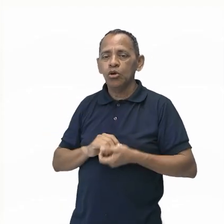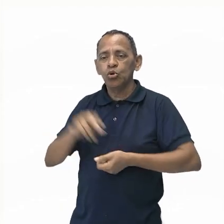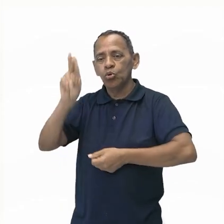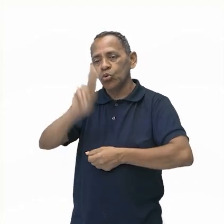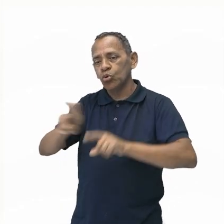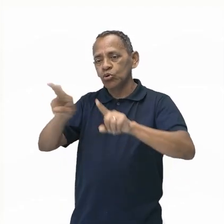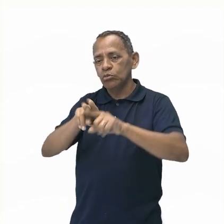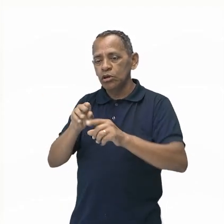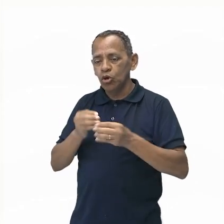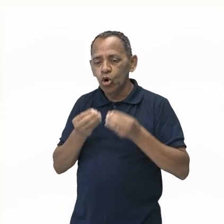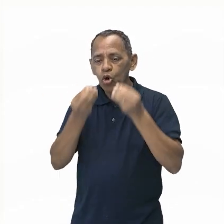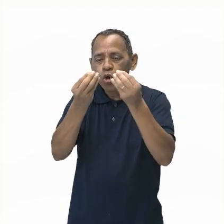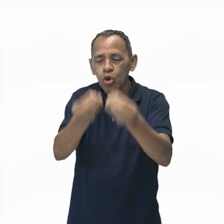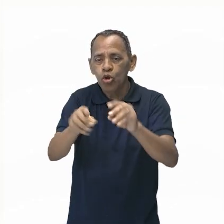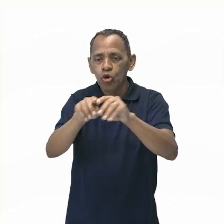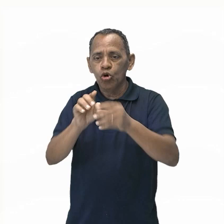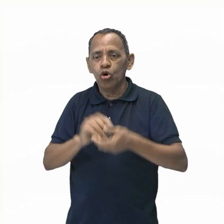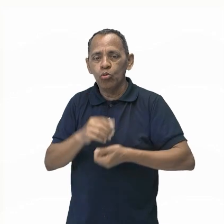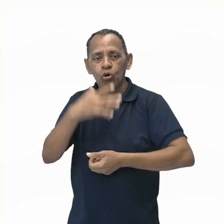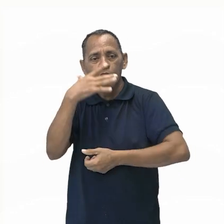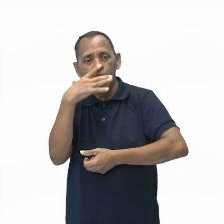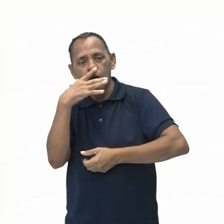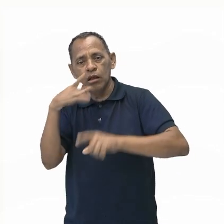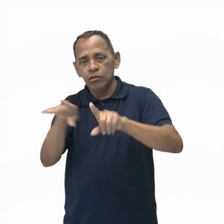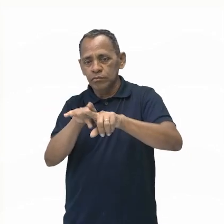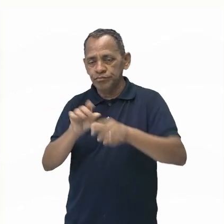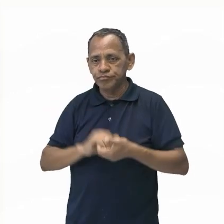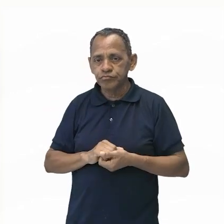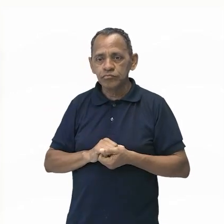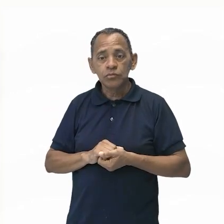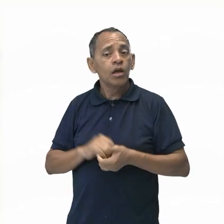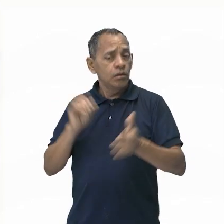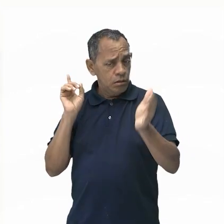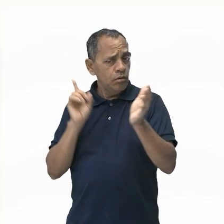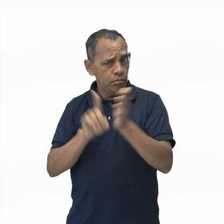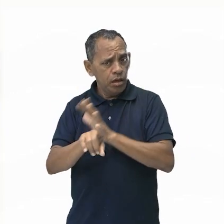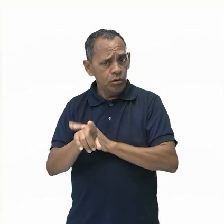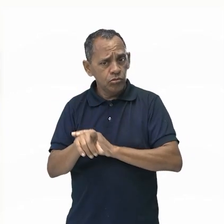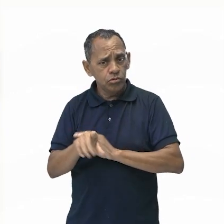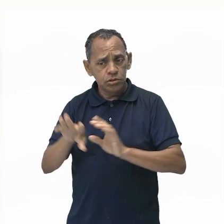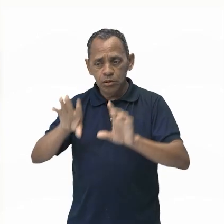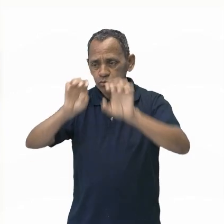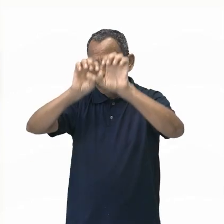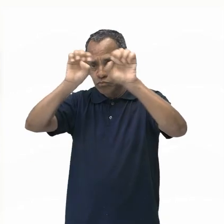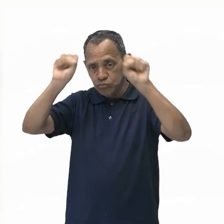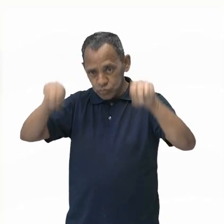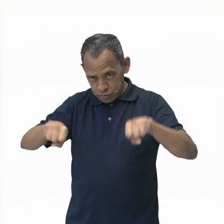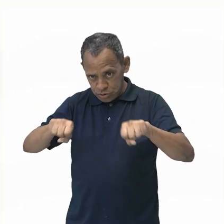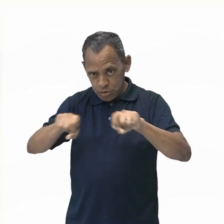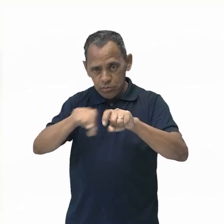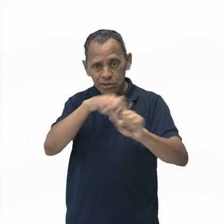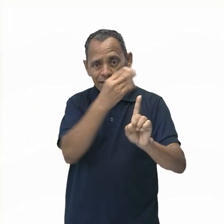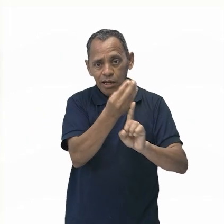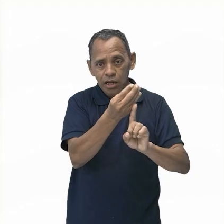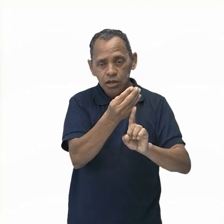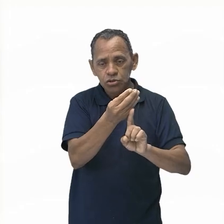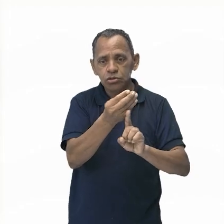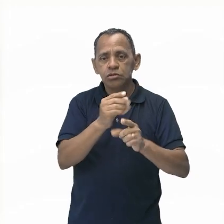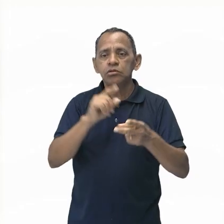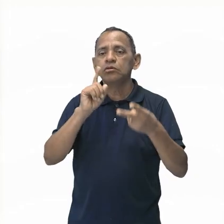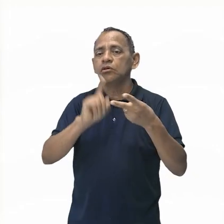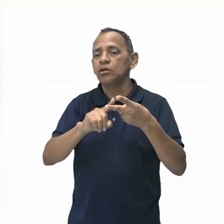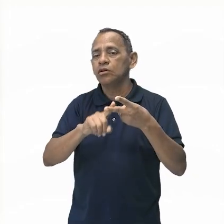apenas contemplativa. E ele vai ser o quê? O questionamento do sistema da arte. A arte conceitual